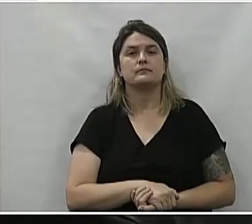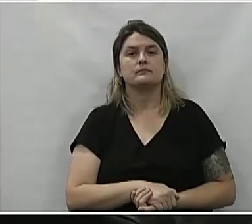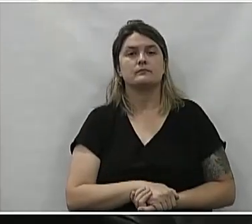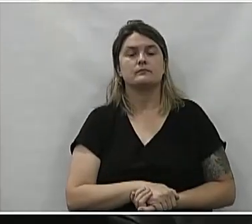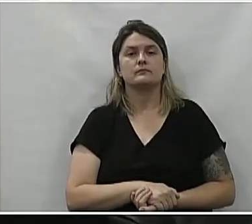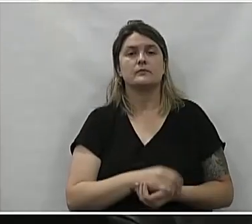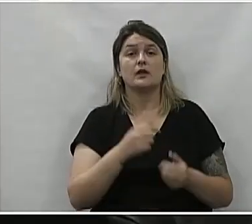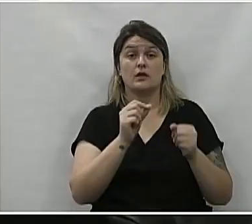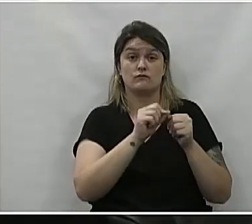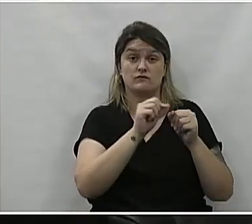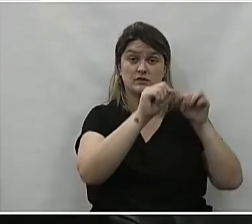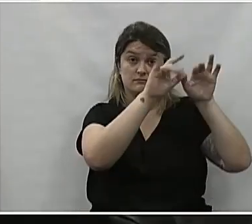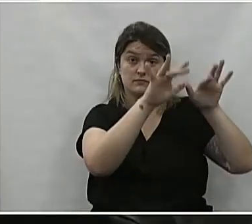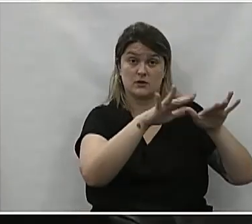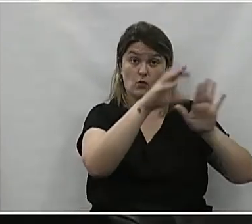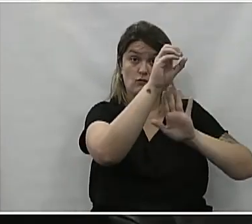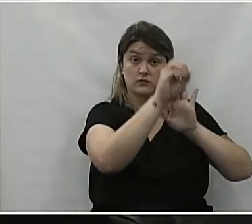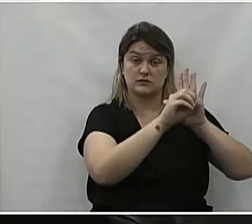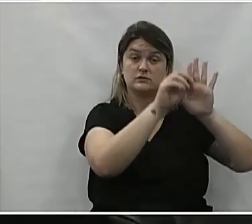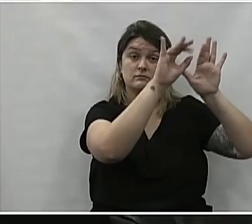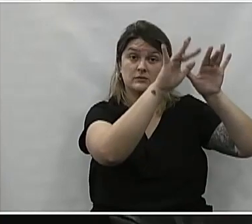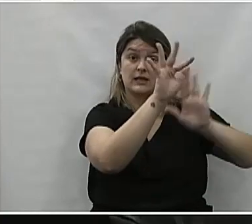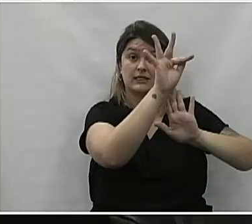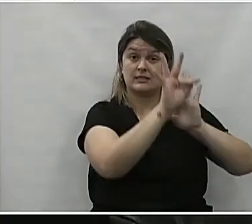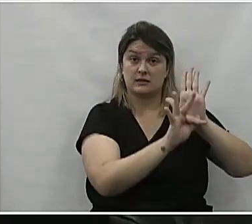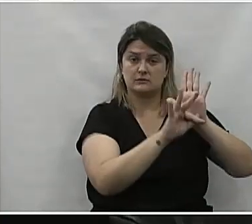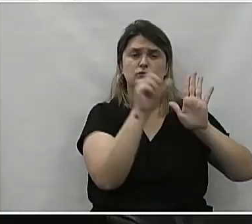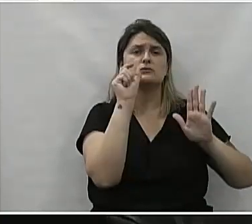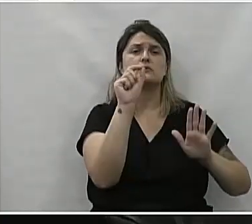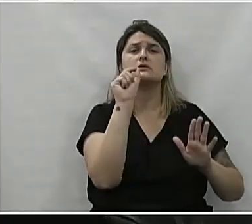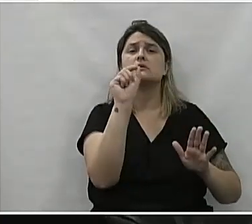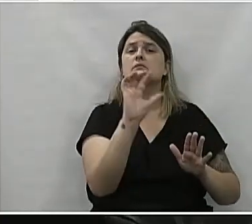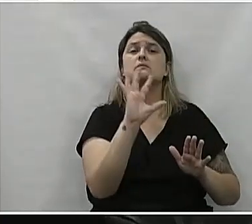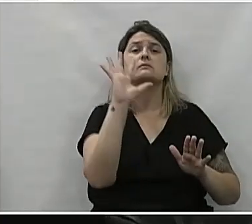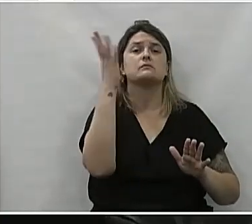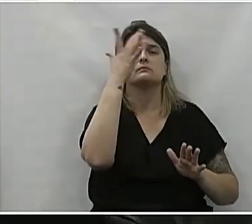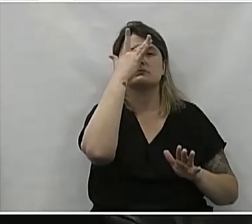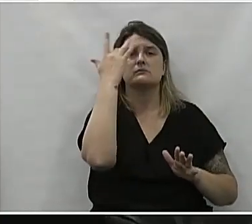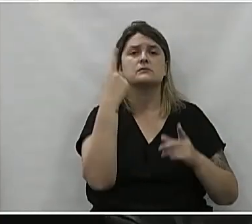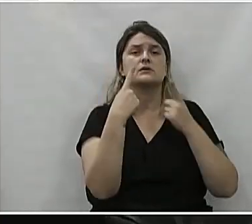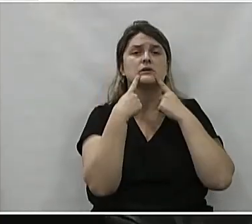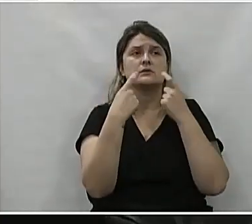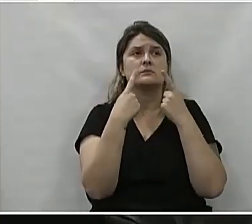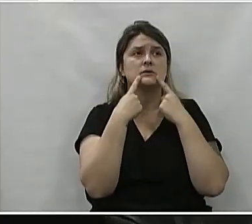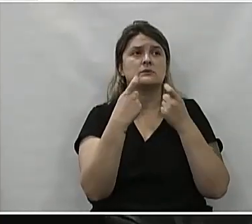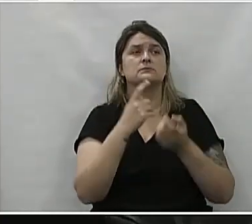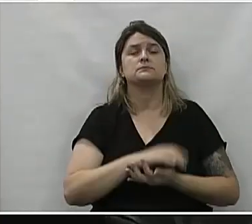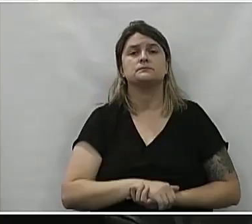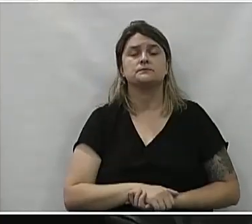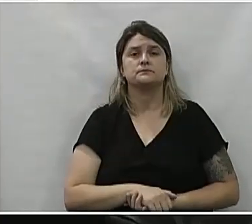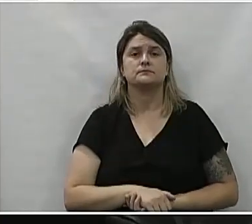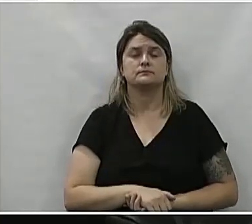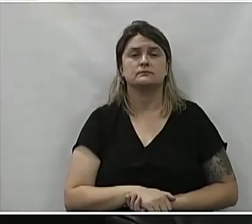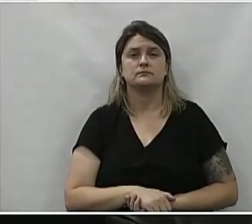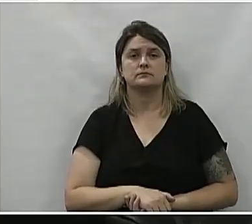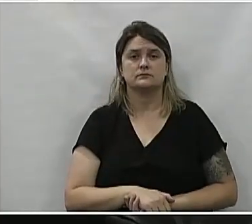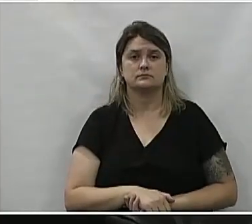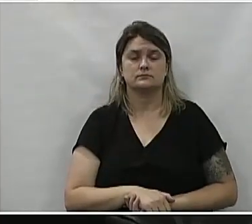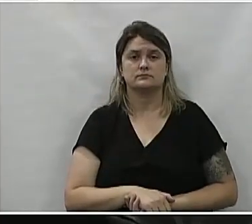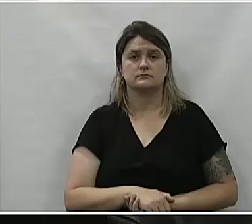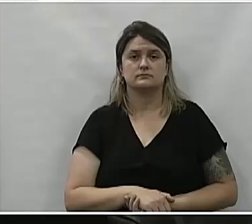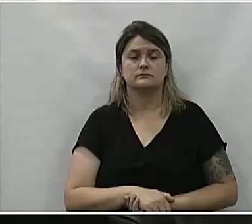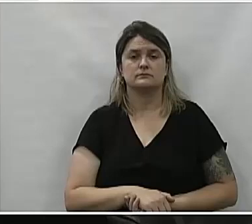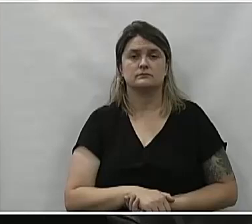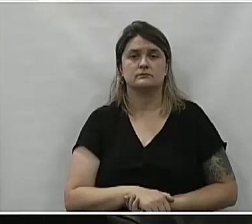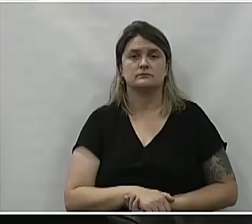Uma Justificativa Com relação O que vem acontecendo E Há Uma